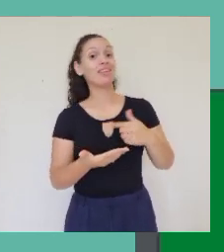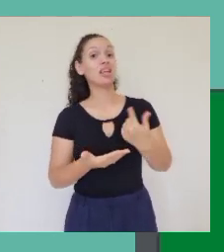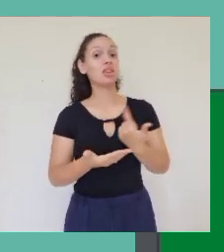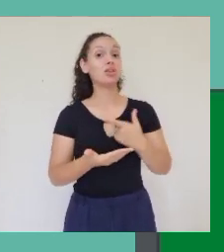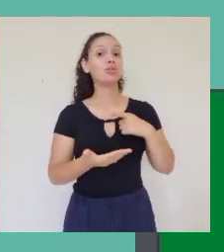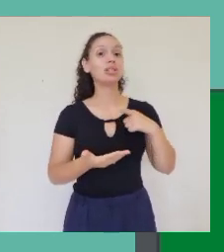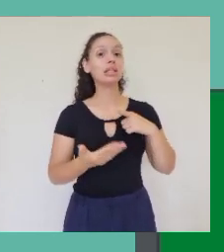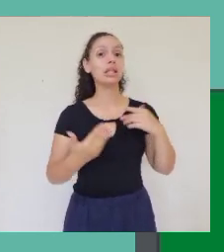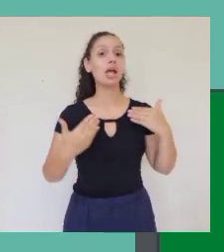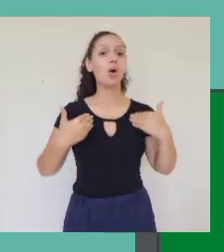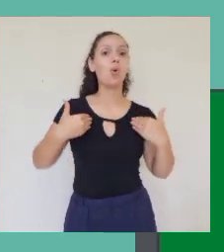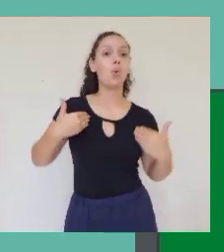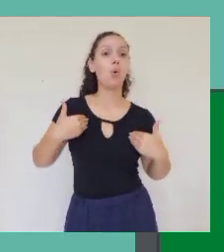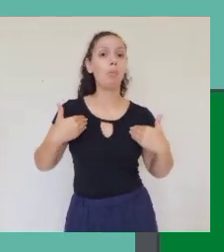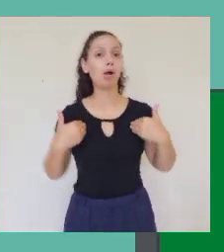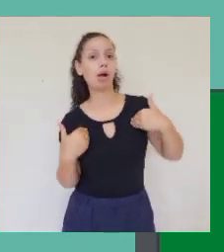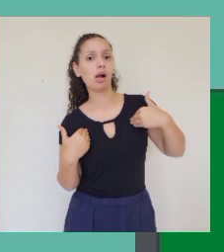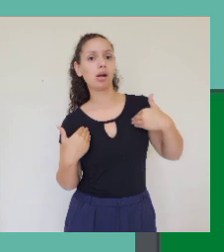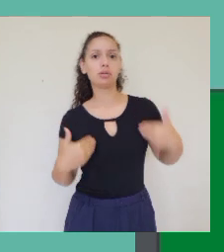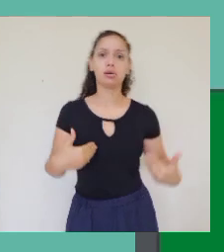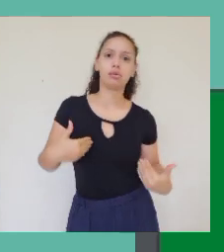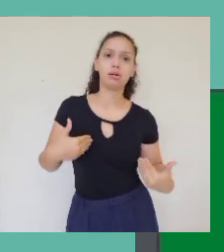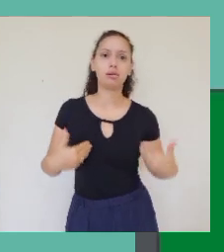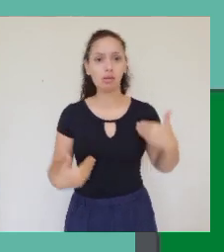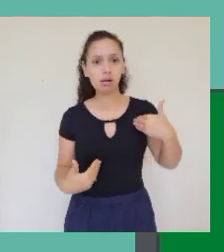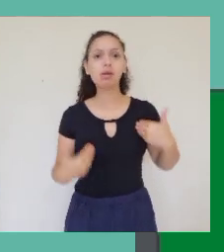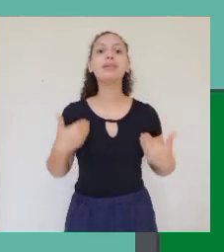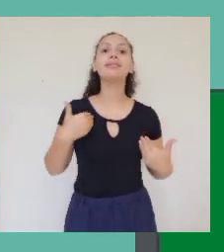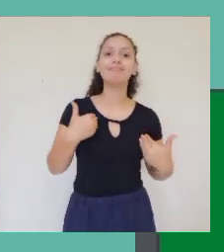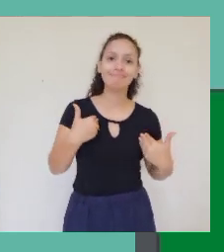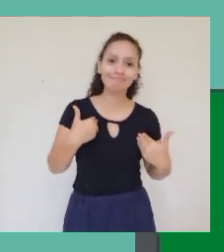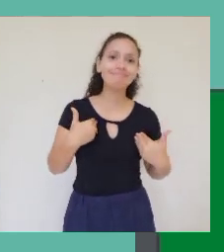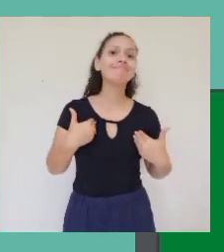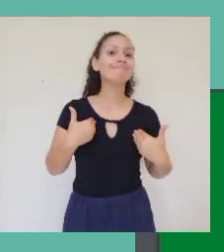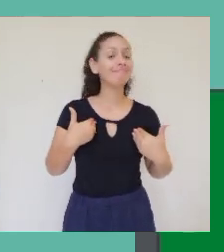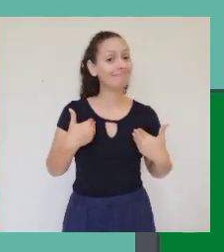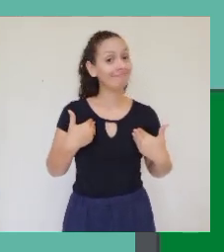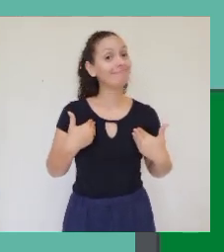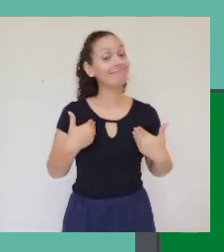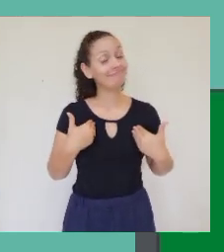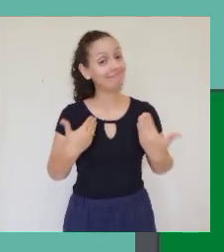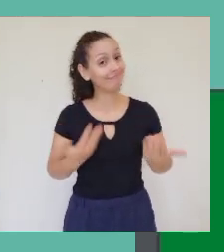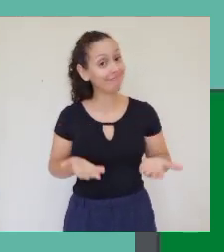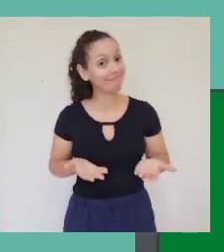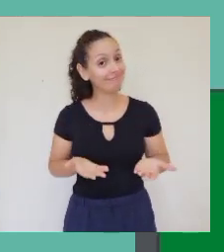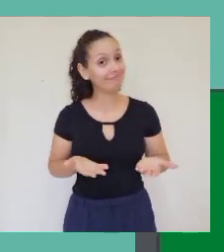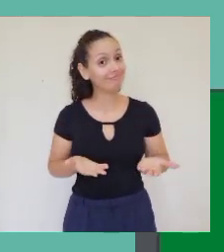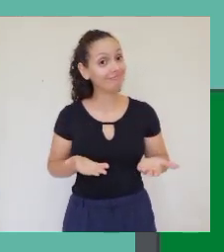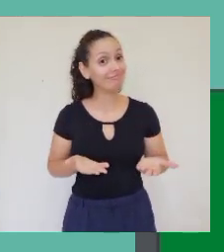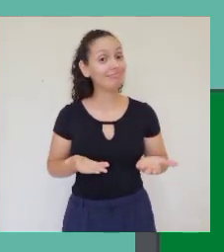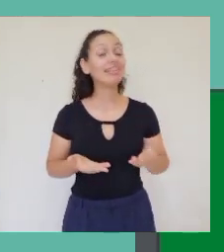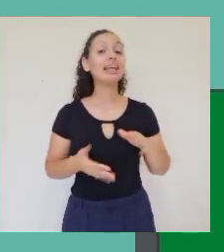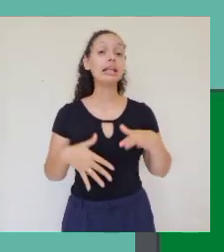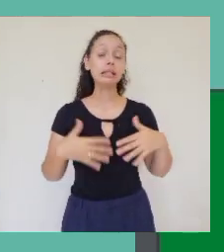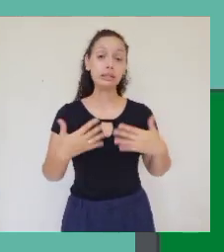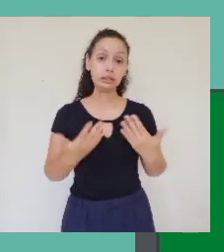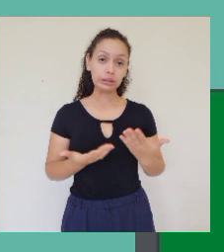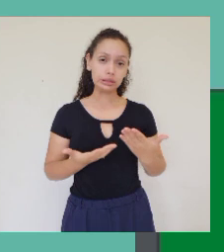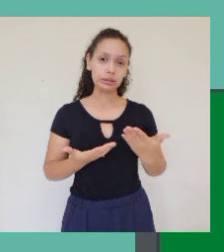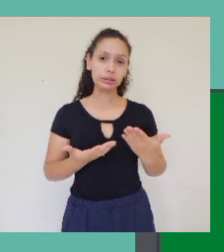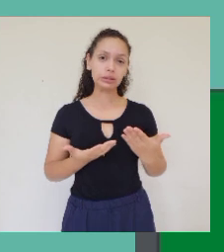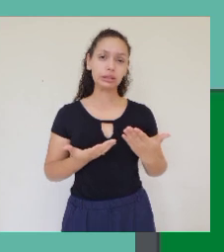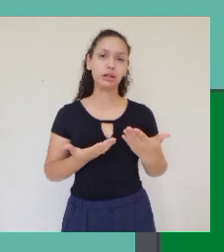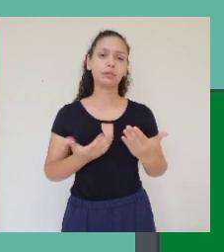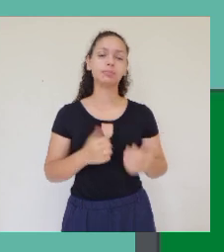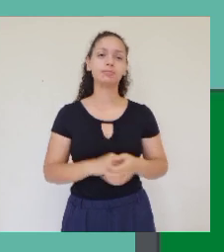gente não está no que é recomendado, né, para o nosso corpo. Então eu trouxe para aqui, ao nosso